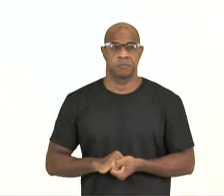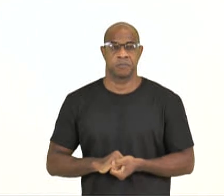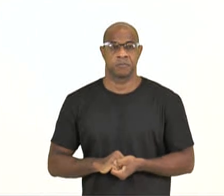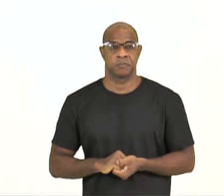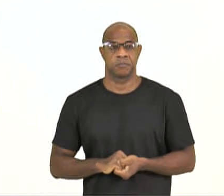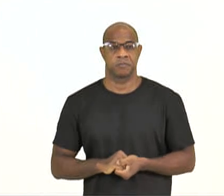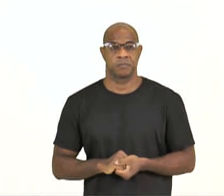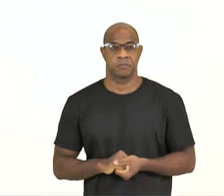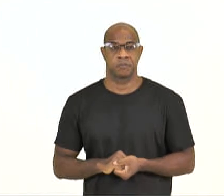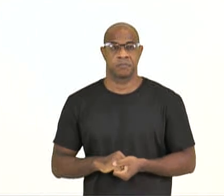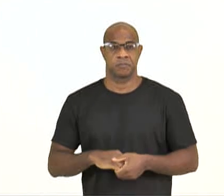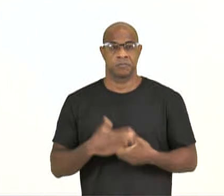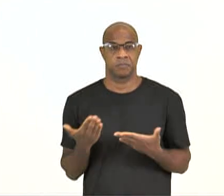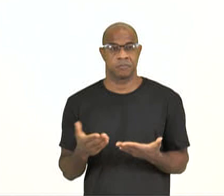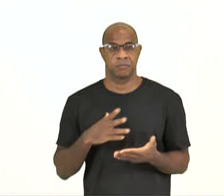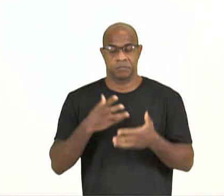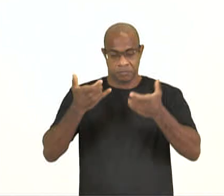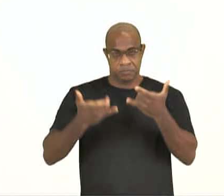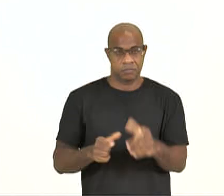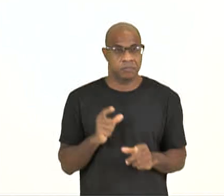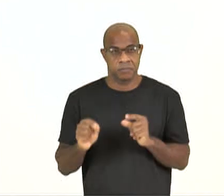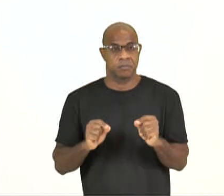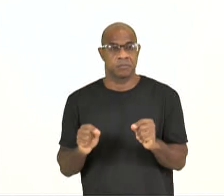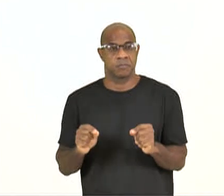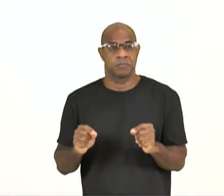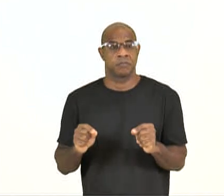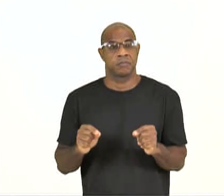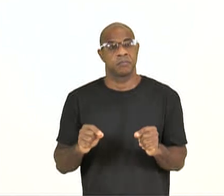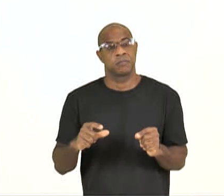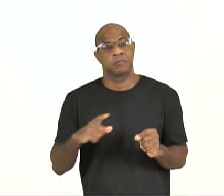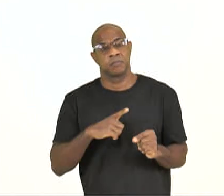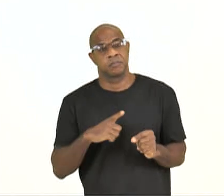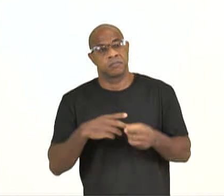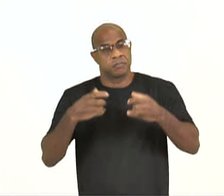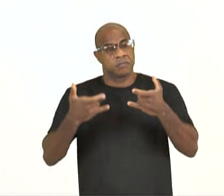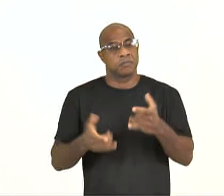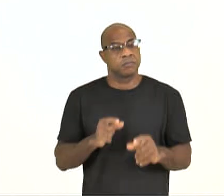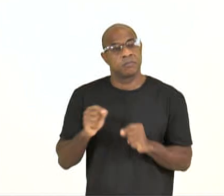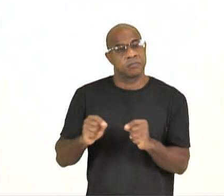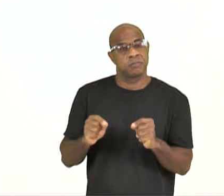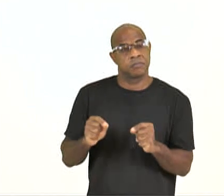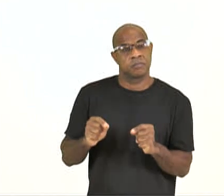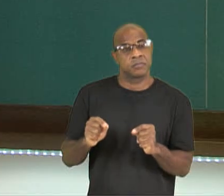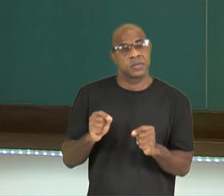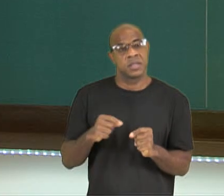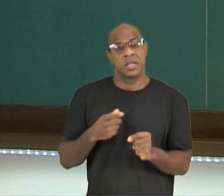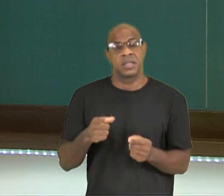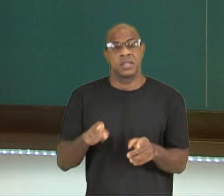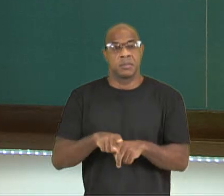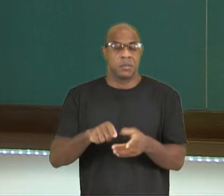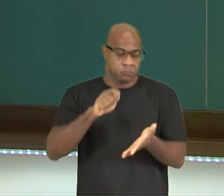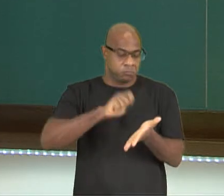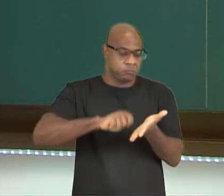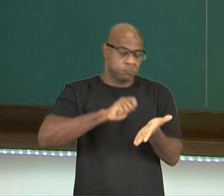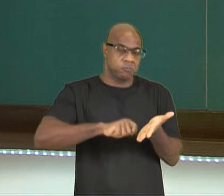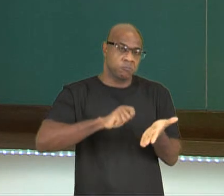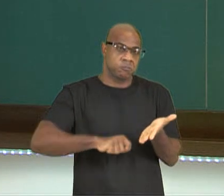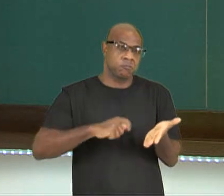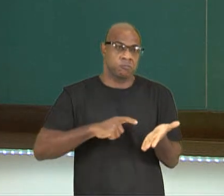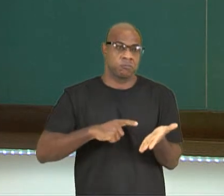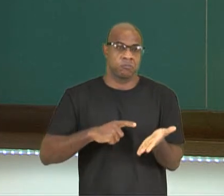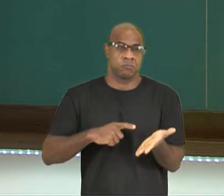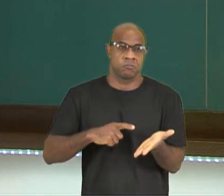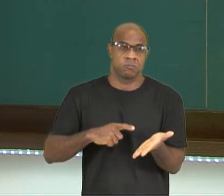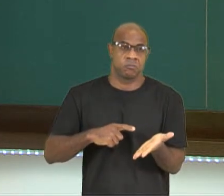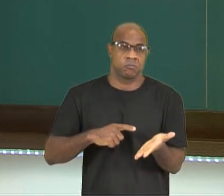argentino, né? Então aí ali ele já coloca todo, já fala, ele também é um dos biógrafos, né? Que é